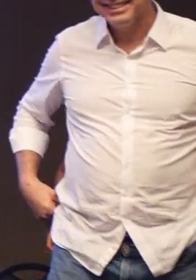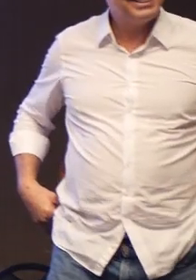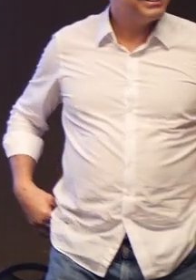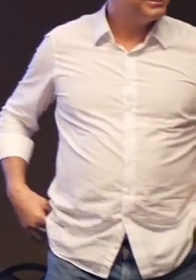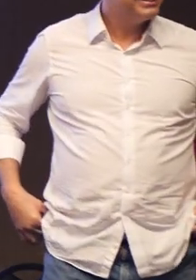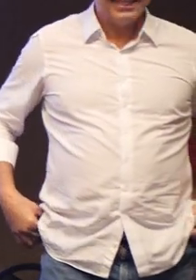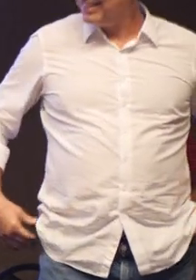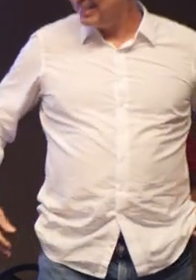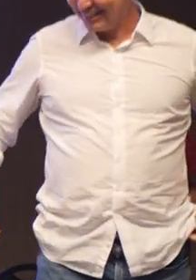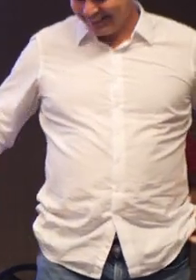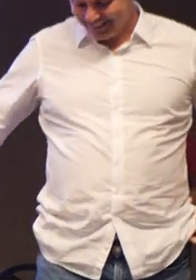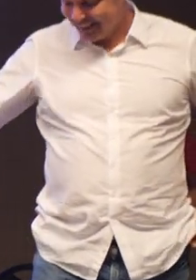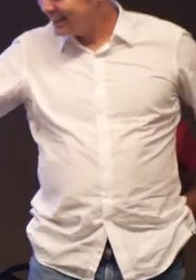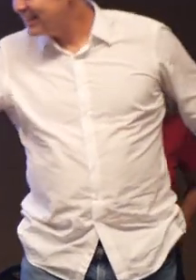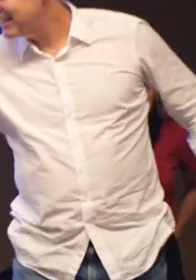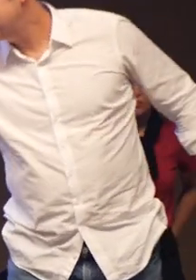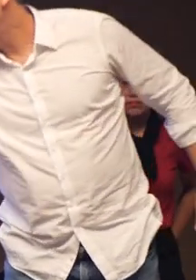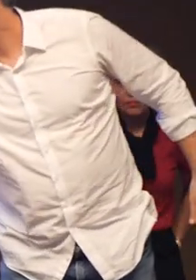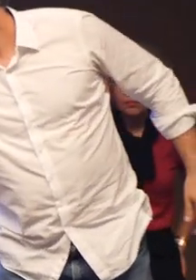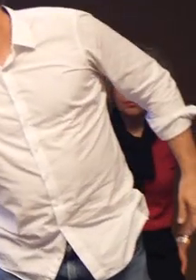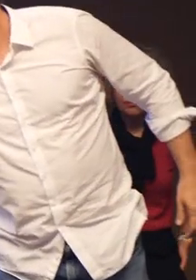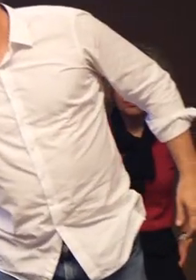Por favor, Marajó, quer te